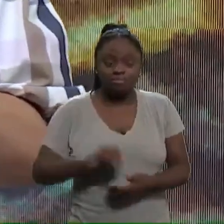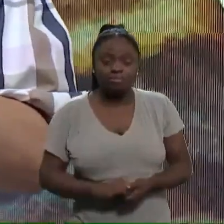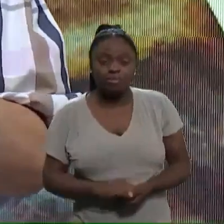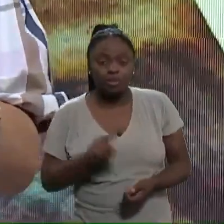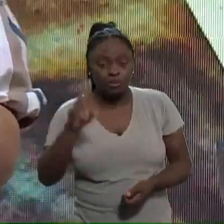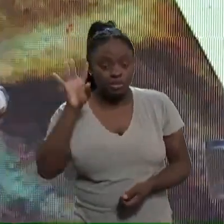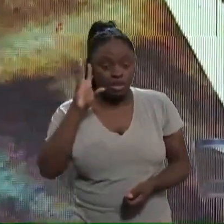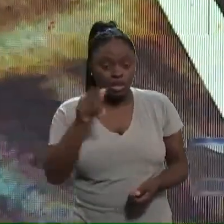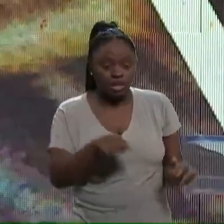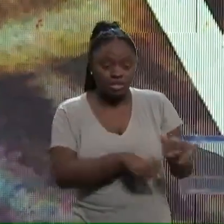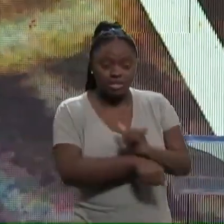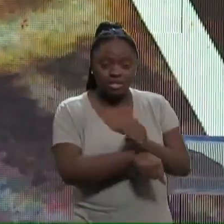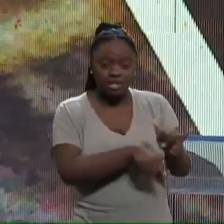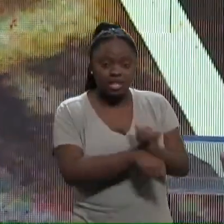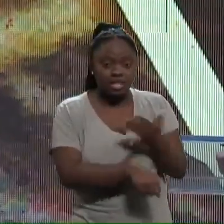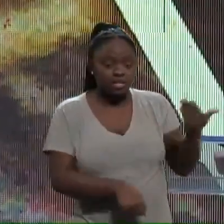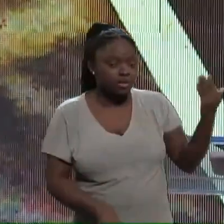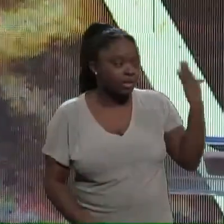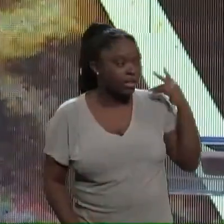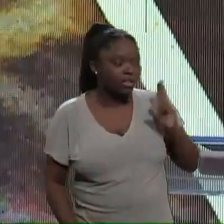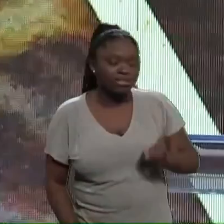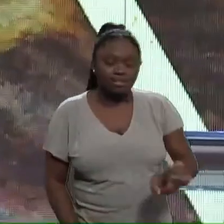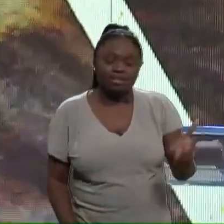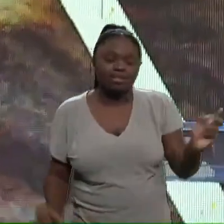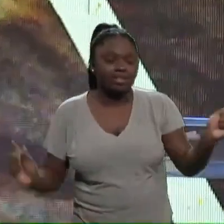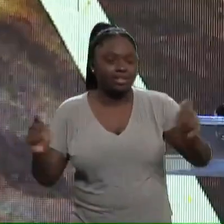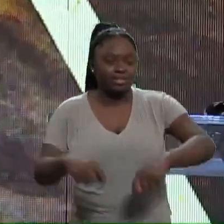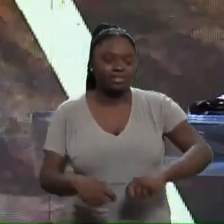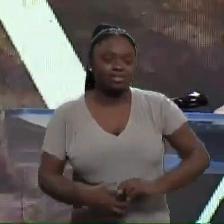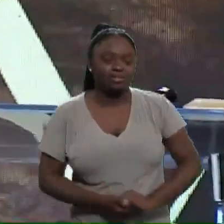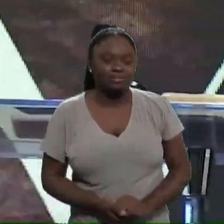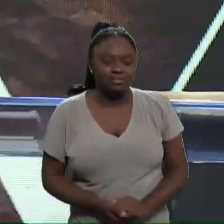que as estratégias antigas sempre vão dar certo.